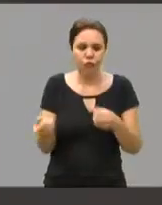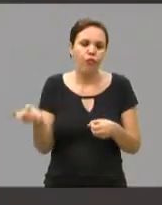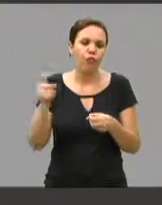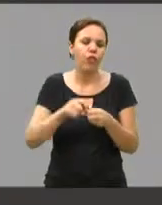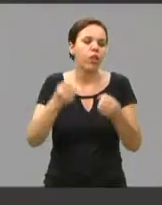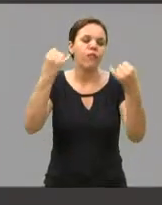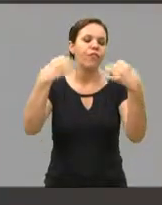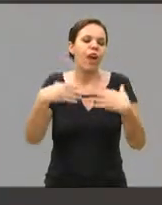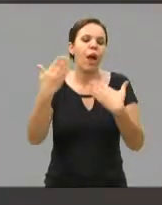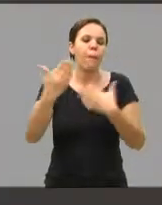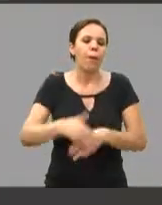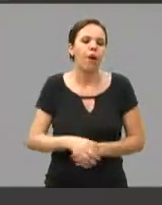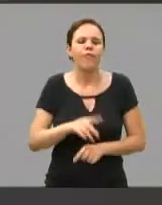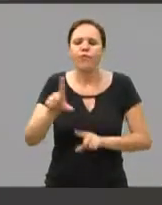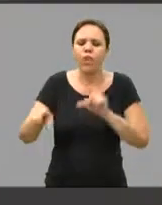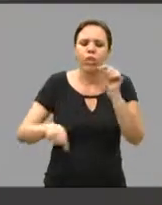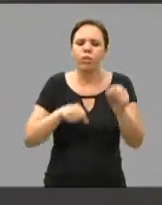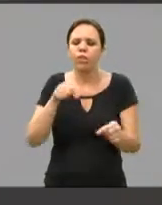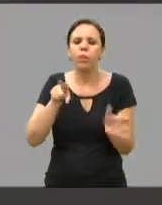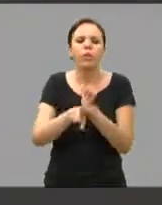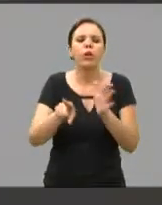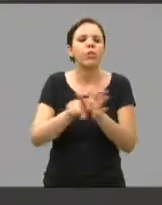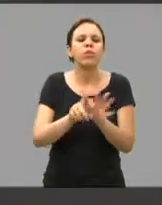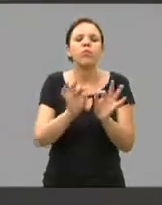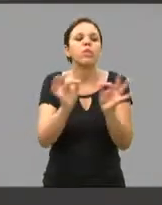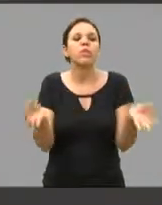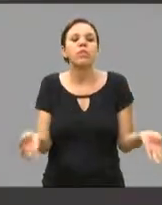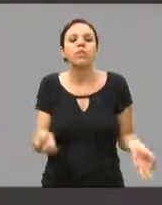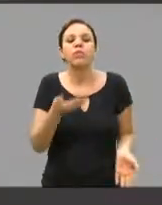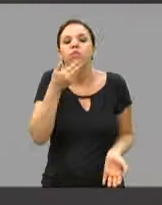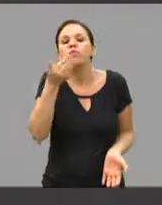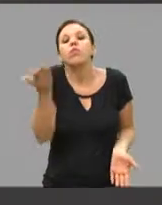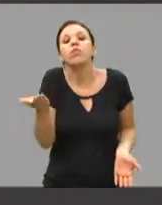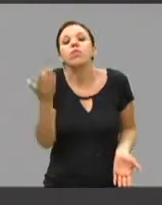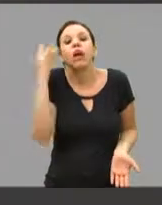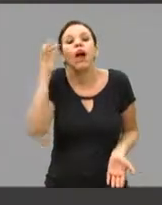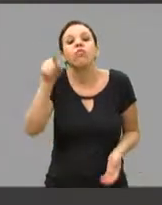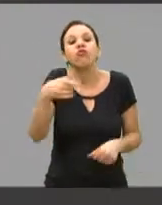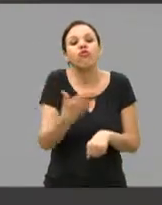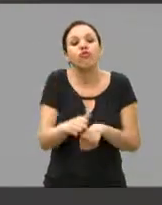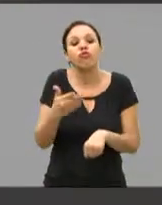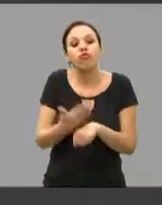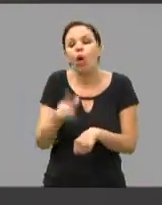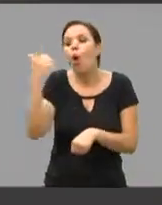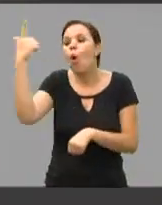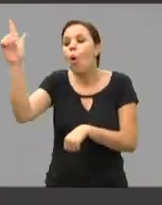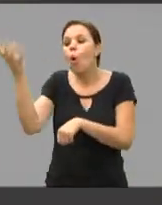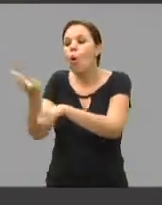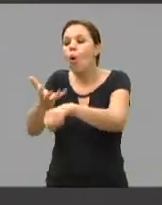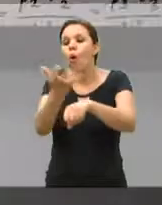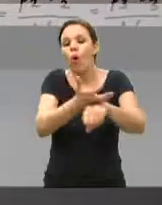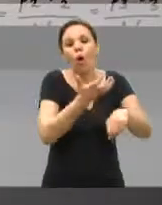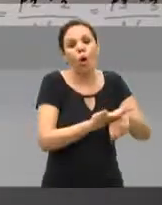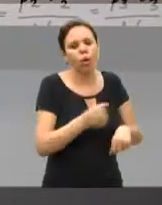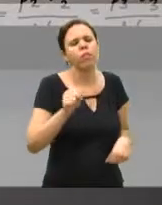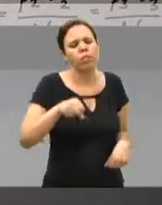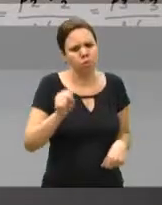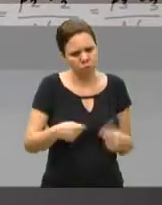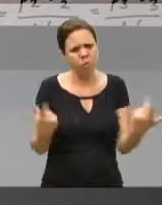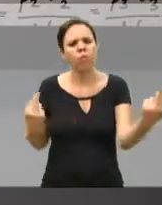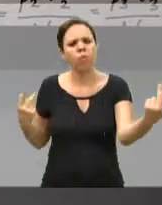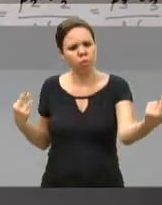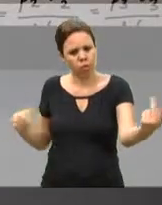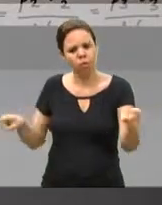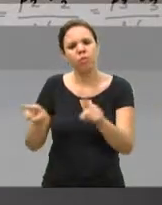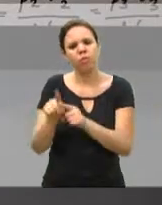pouquinho. Você falou de escolher as questões mais simples. Isso se aplica também para as outras disciplinas, para as outras matérias? Com certeza. Eu acho